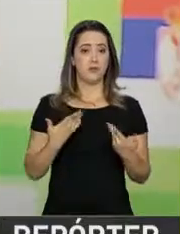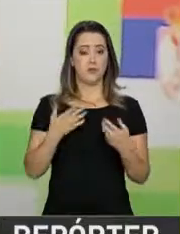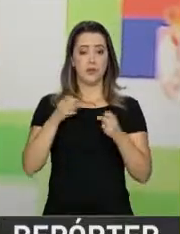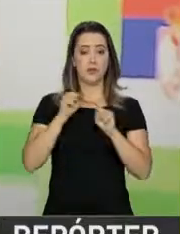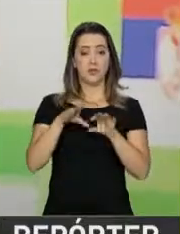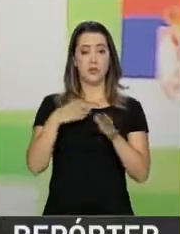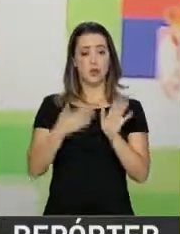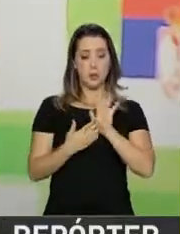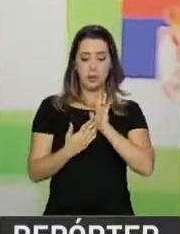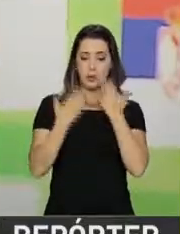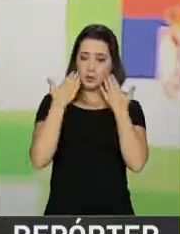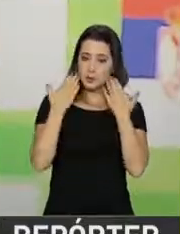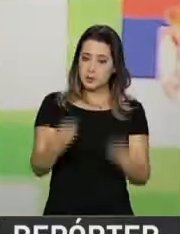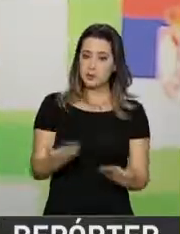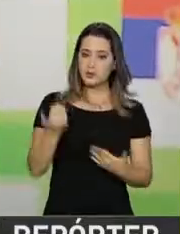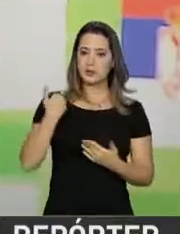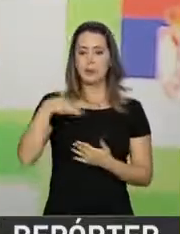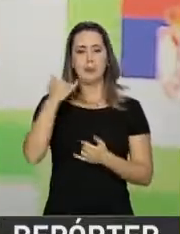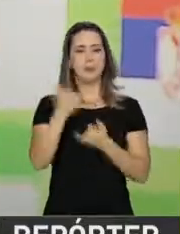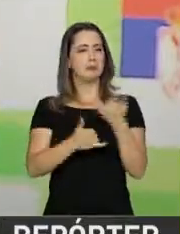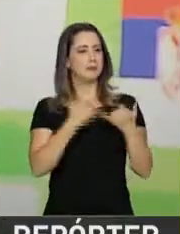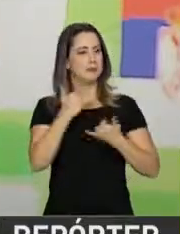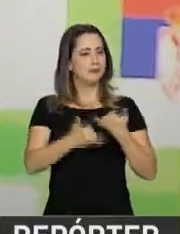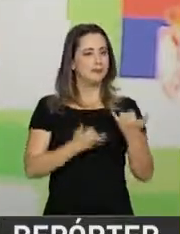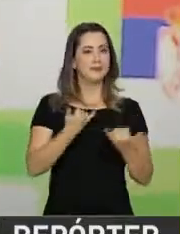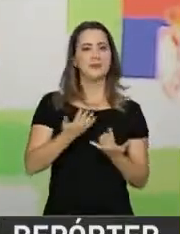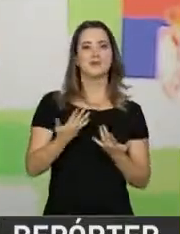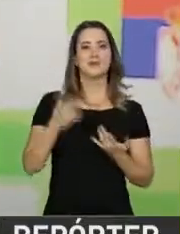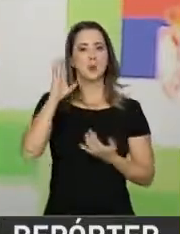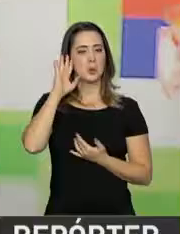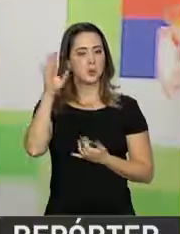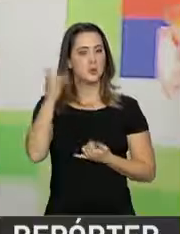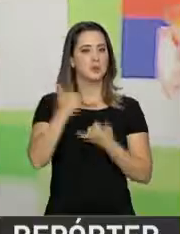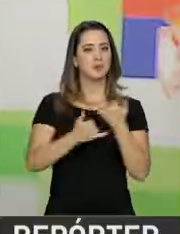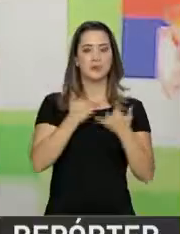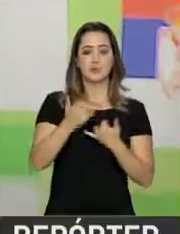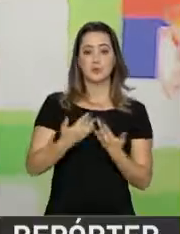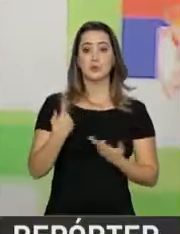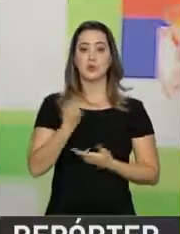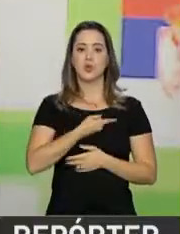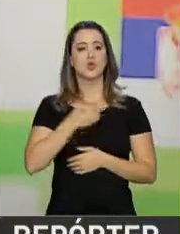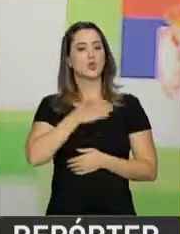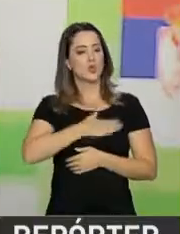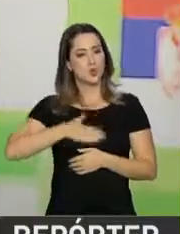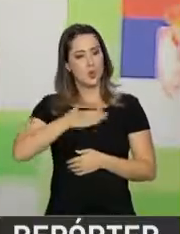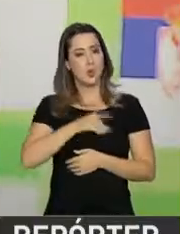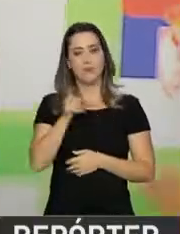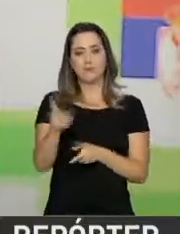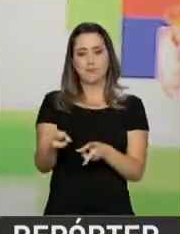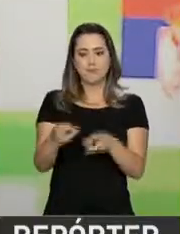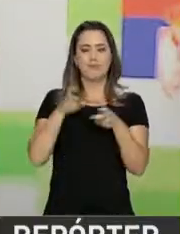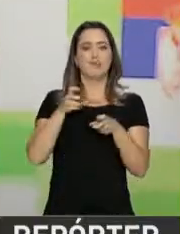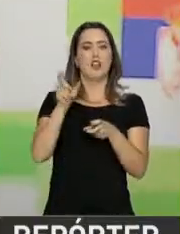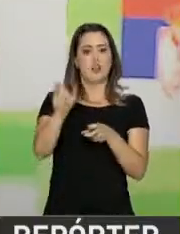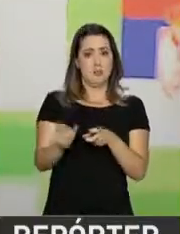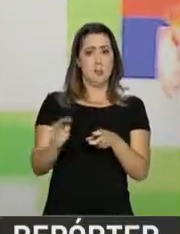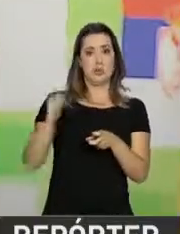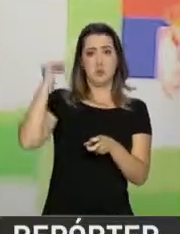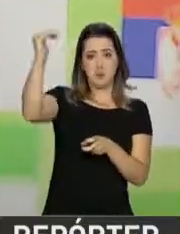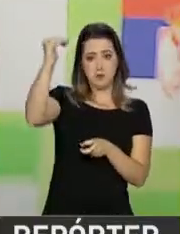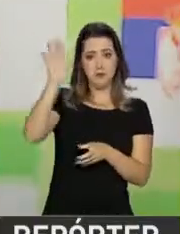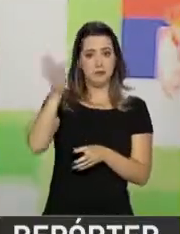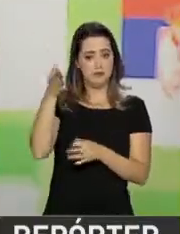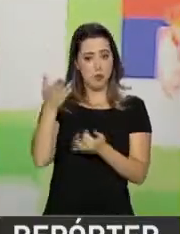a gente queria apresentar de uma maneira mais descontraída mais lúdica ea gente acha ótimo quando a gente vê os grandões